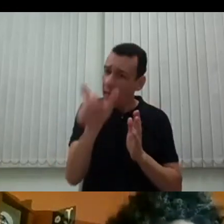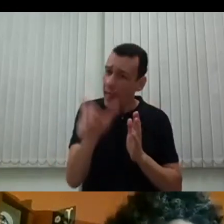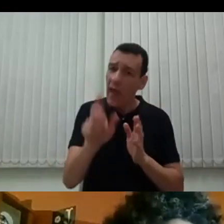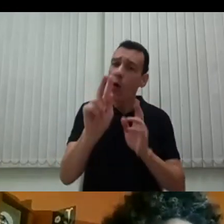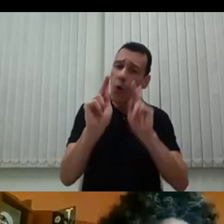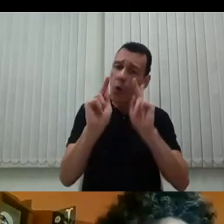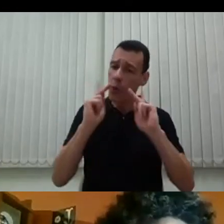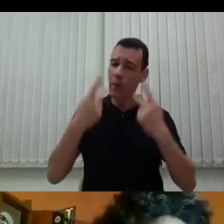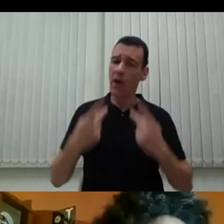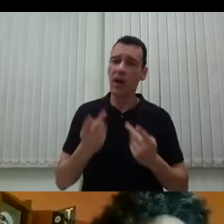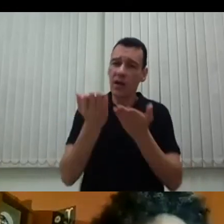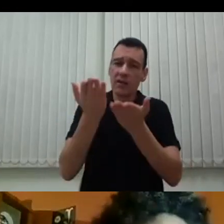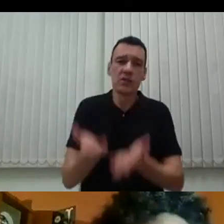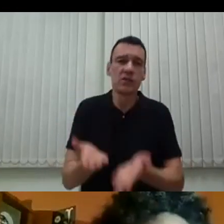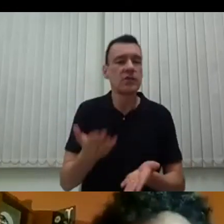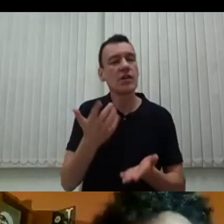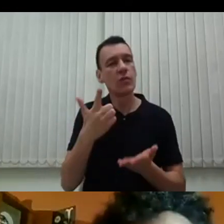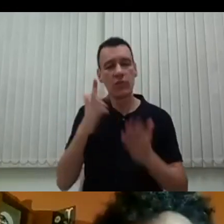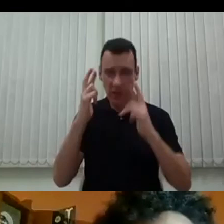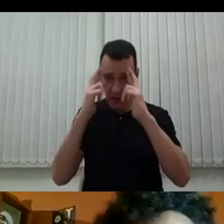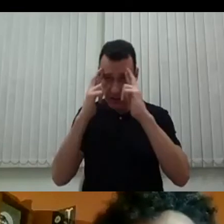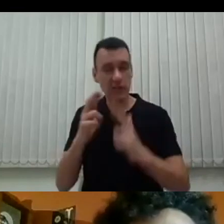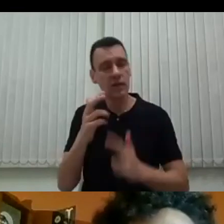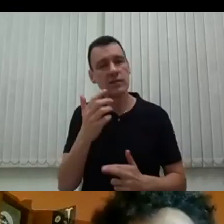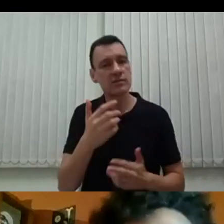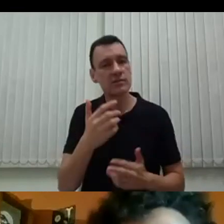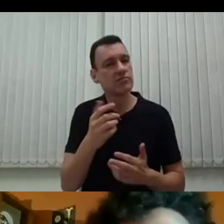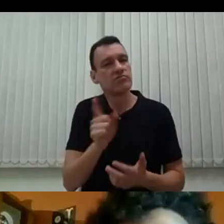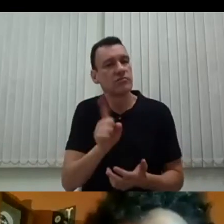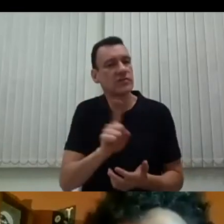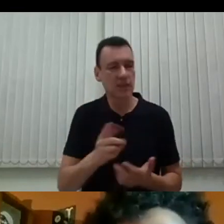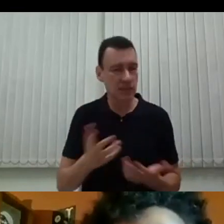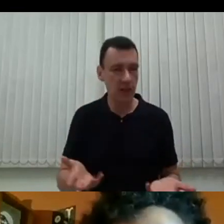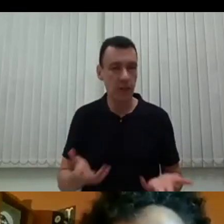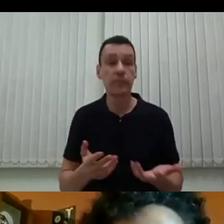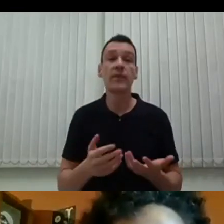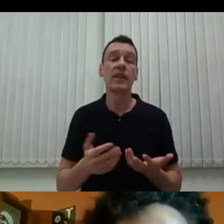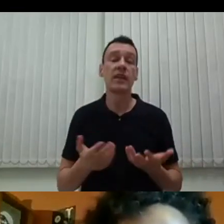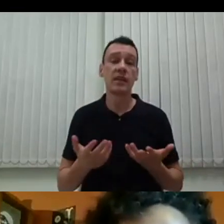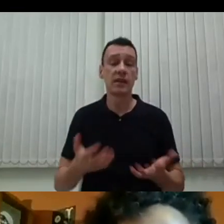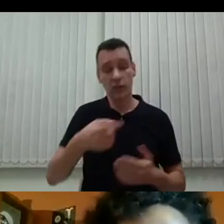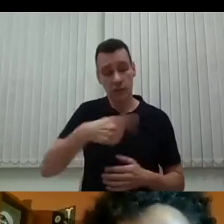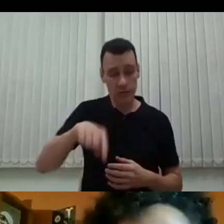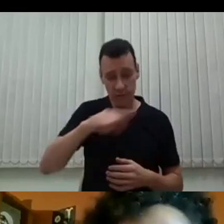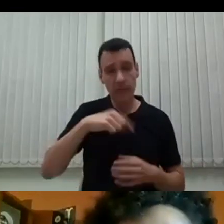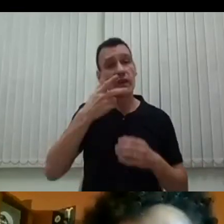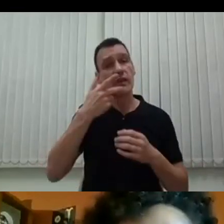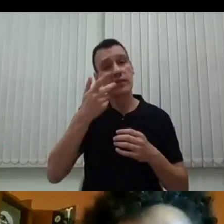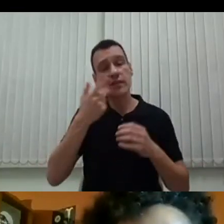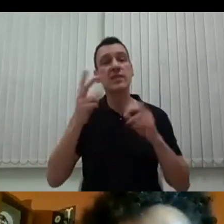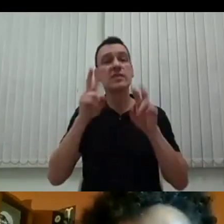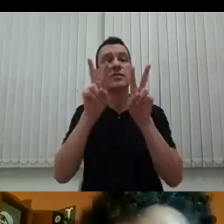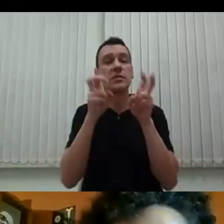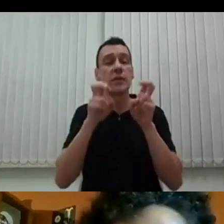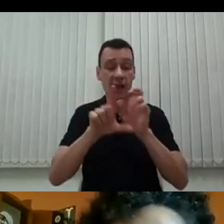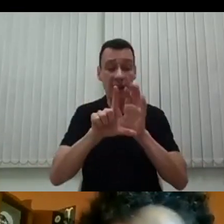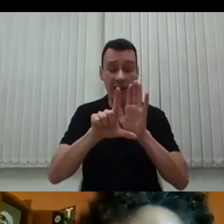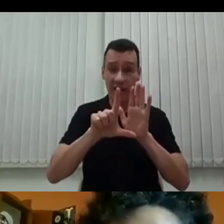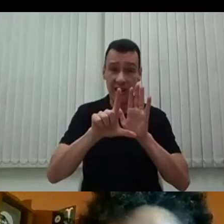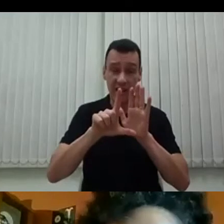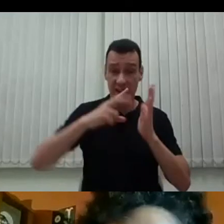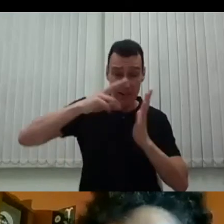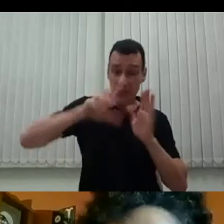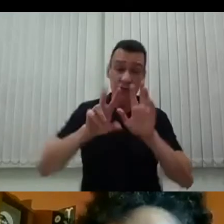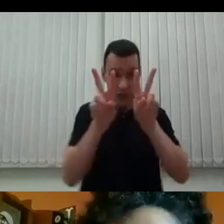todo tem esse repertório de ler em livros, né, em muitos livros que são publicados por